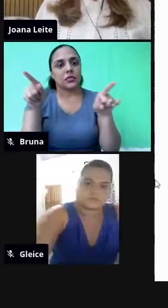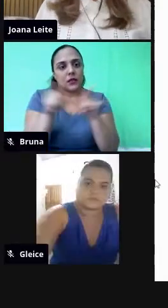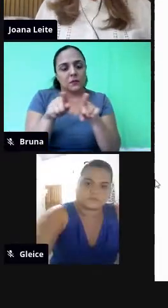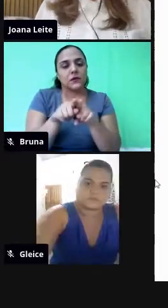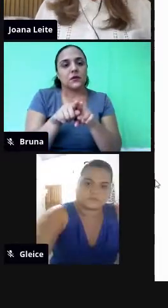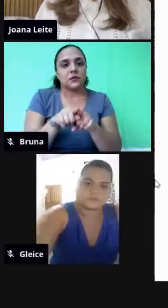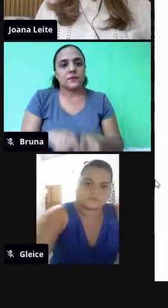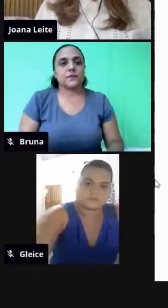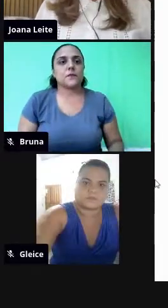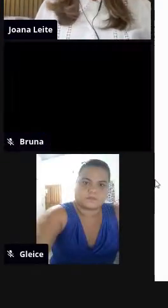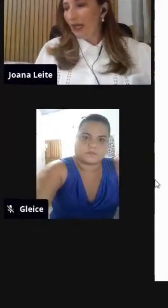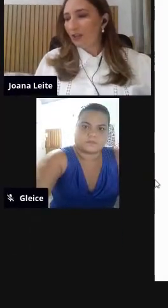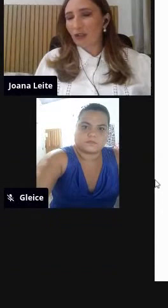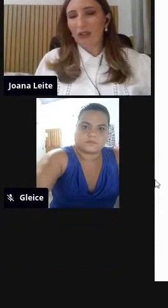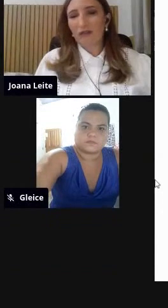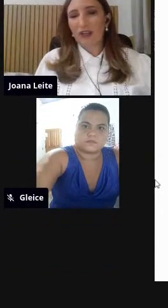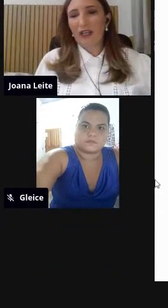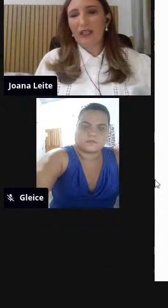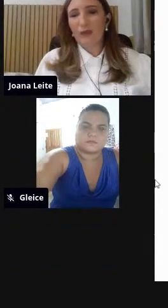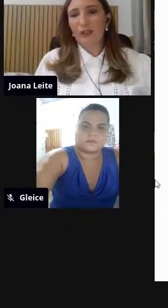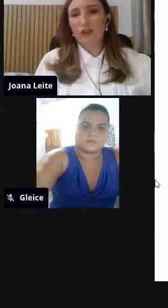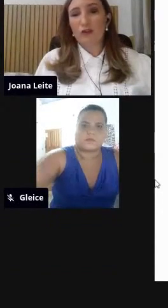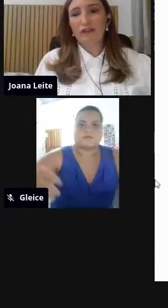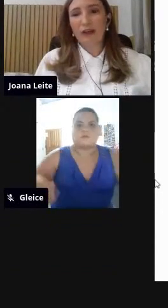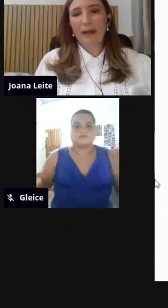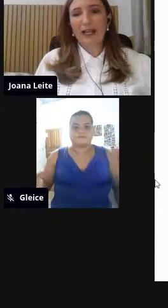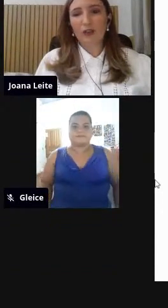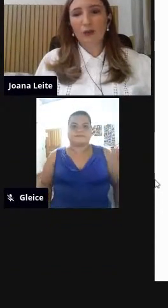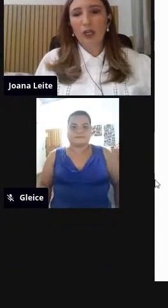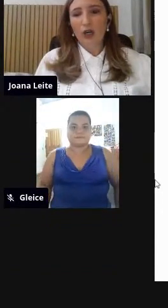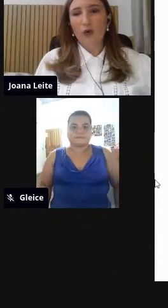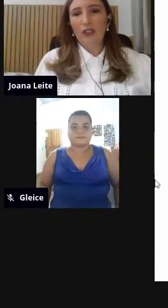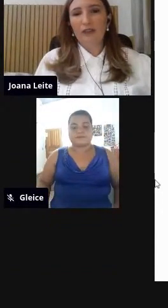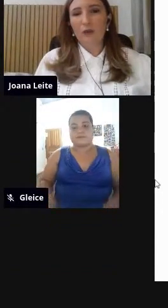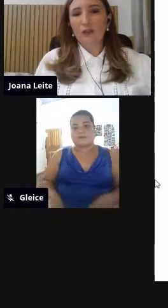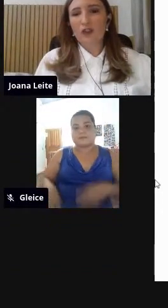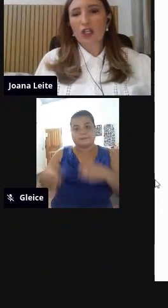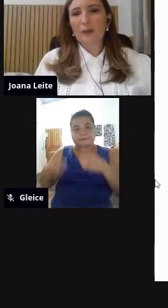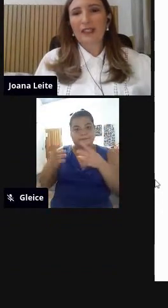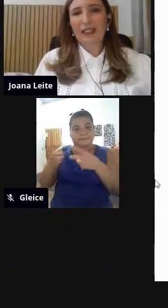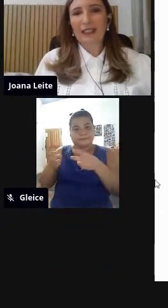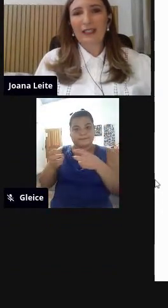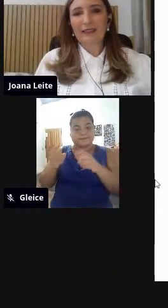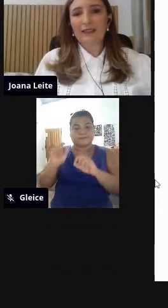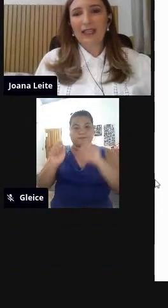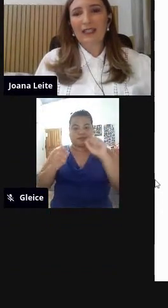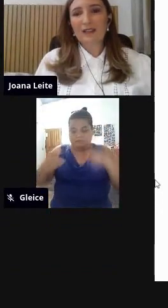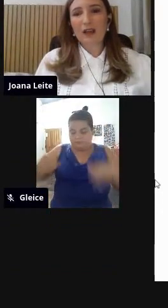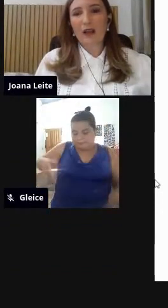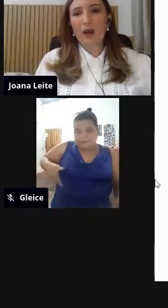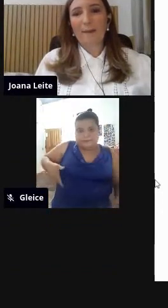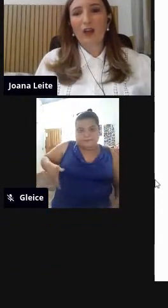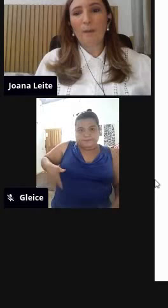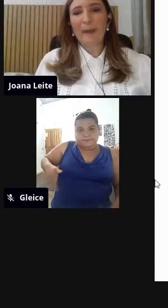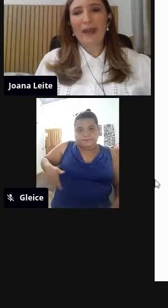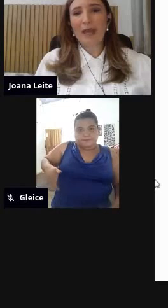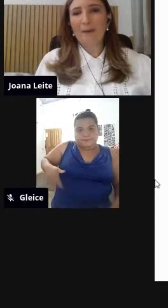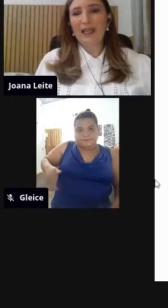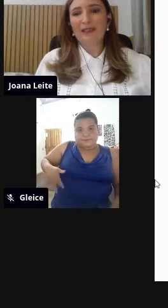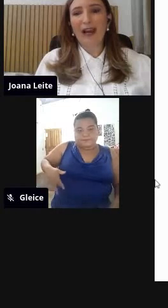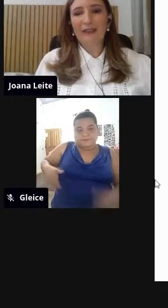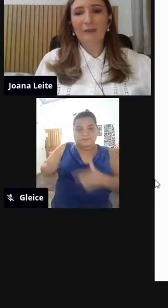preservadas. Quando a gente vê ao lado, a gente vê aí um intestino inflamado, onde tem o que a gente chama de leaky gut, né, que é a